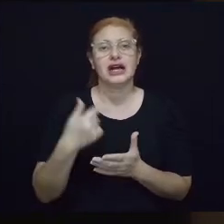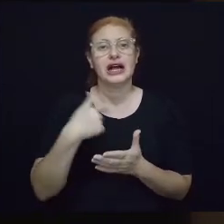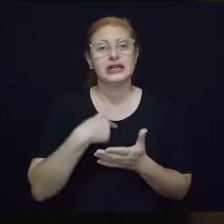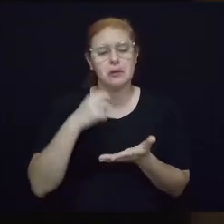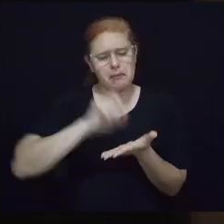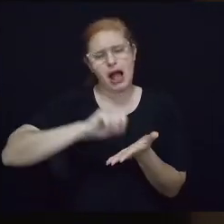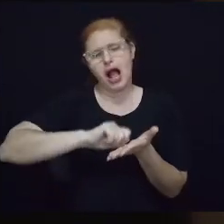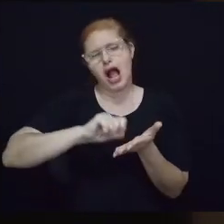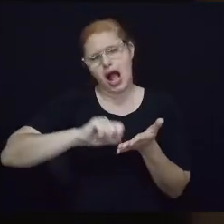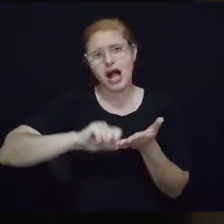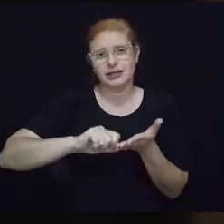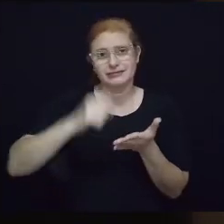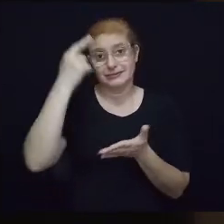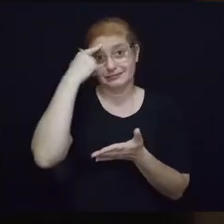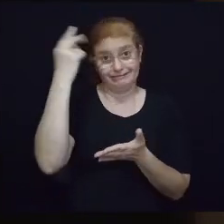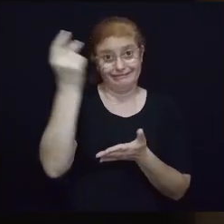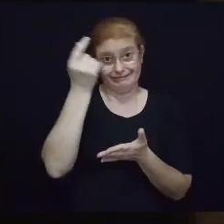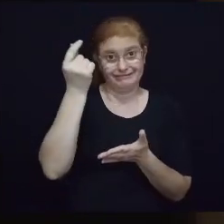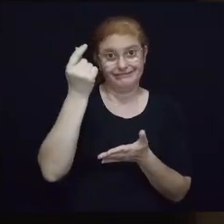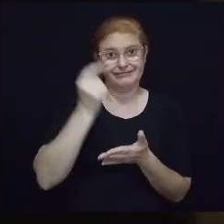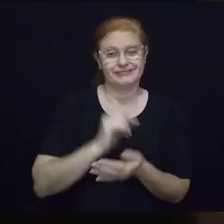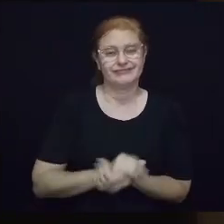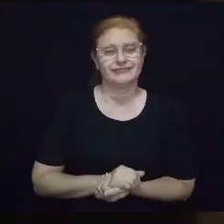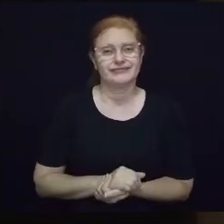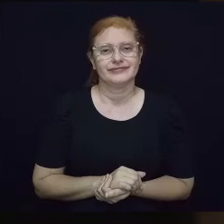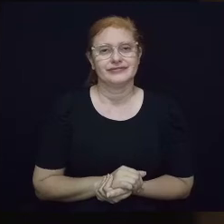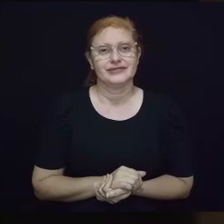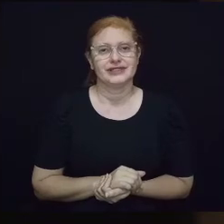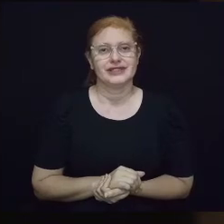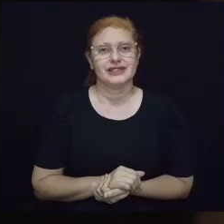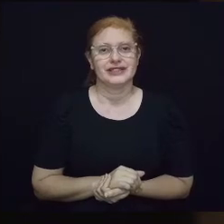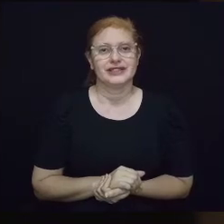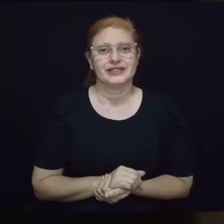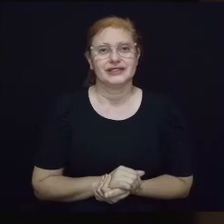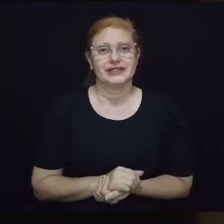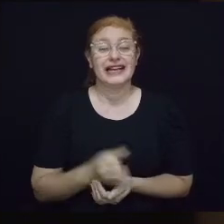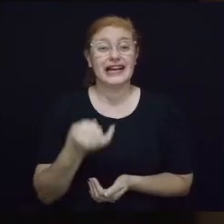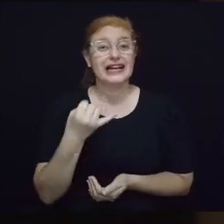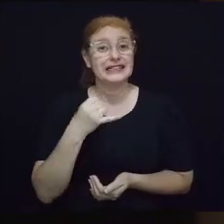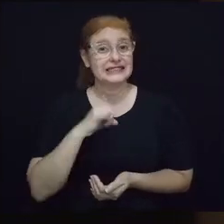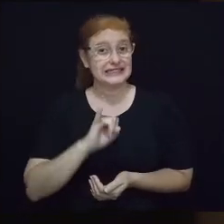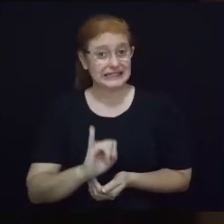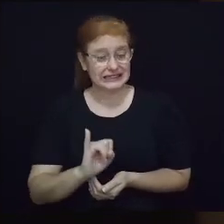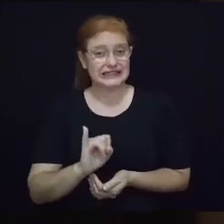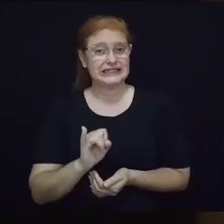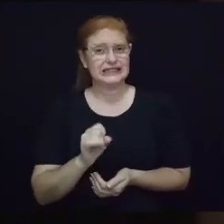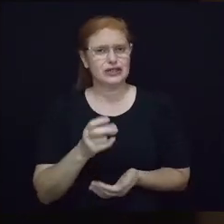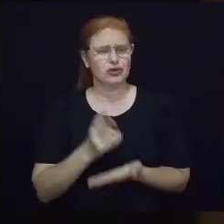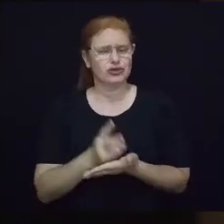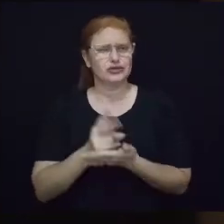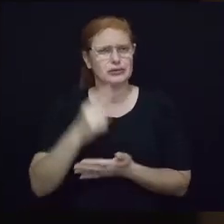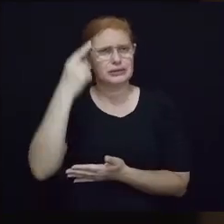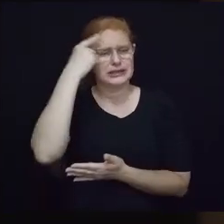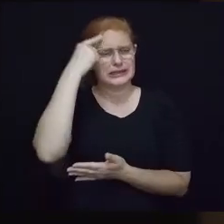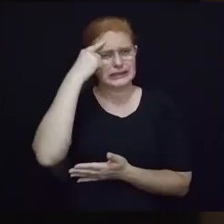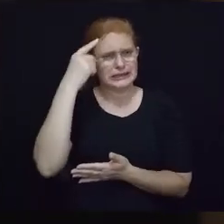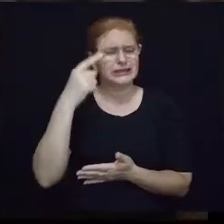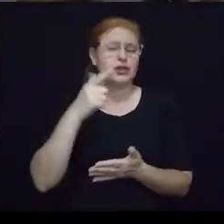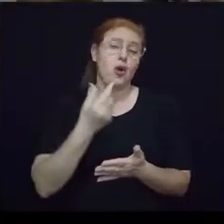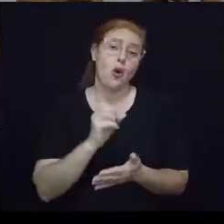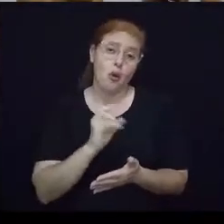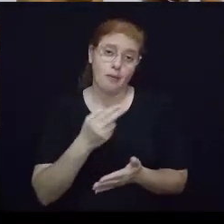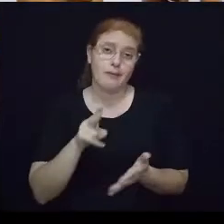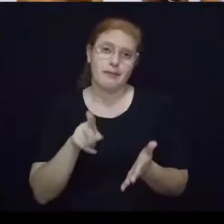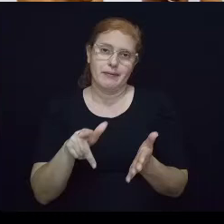uma notada naquela ideia, e caso ela persista durante algum tempo no